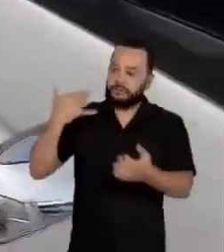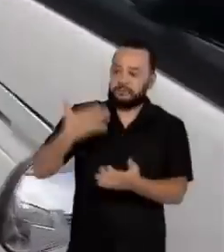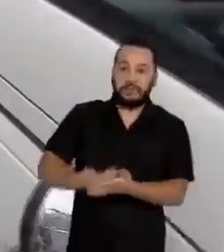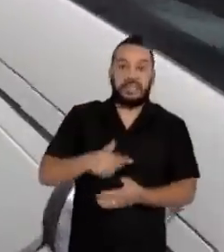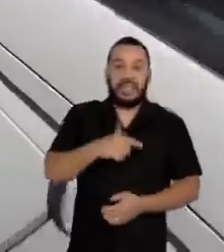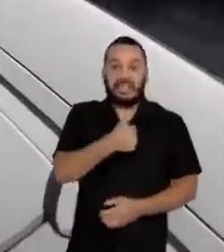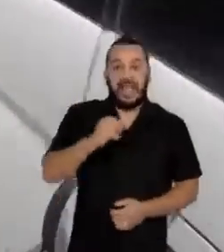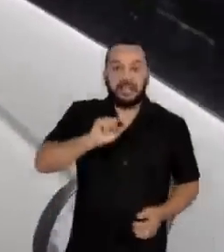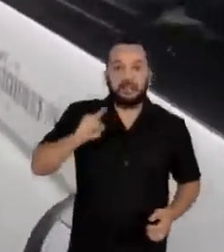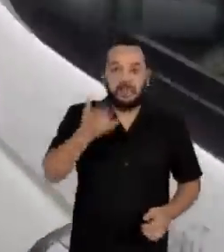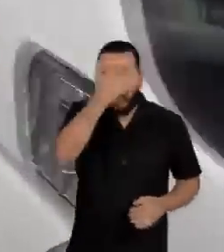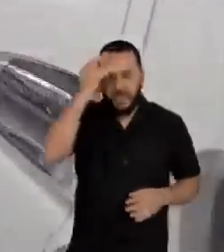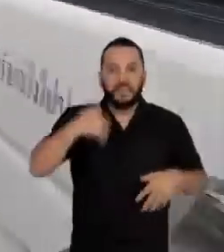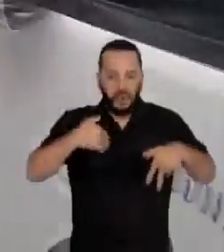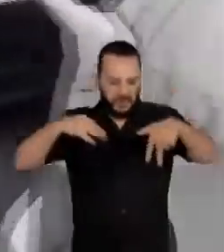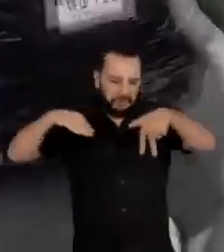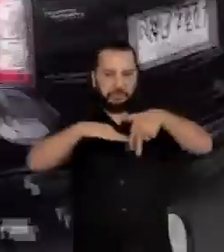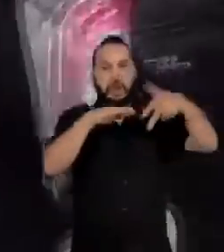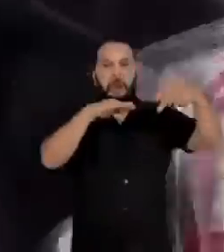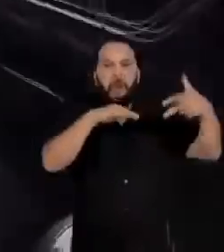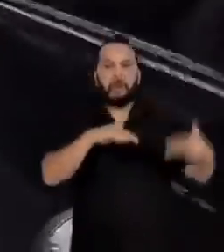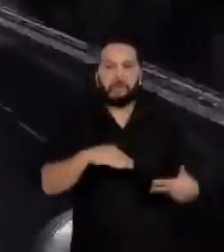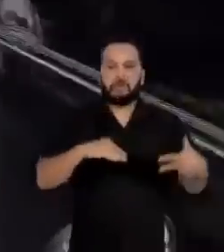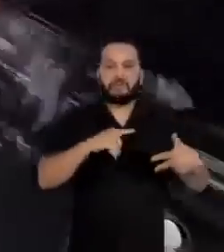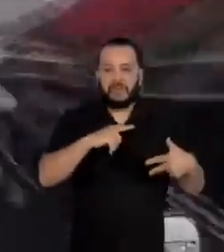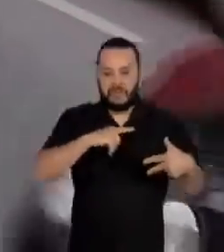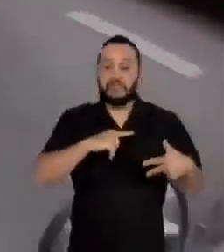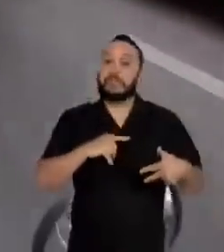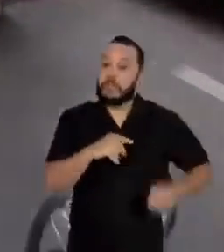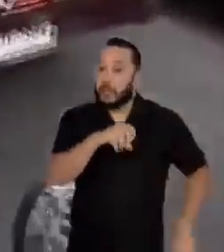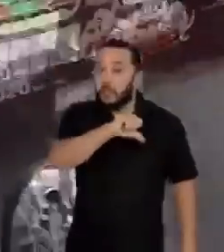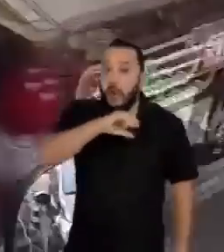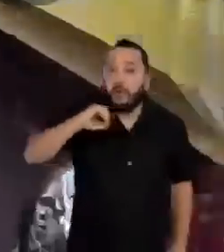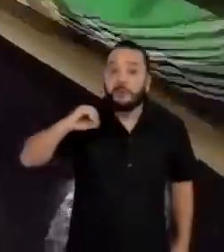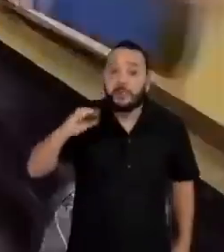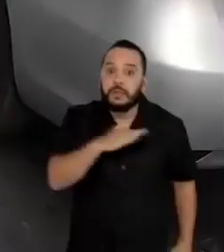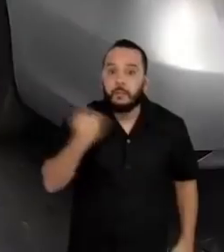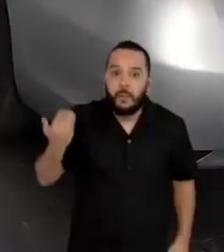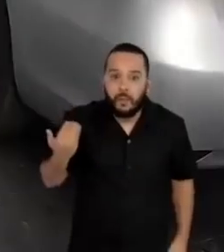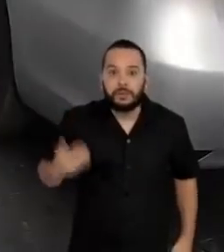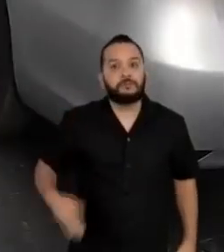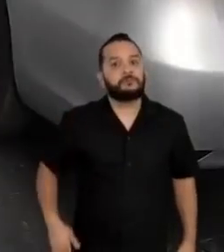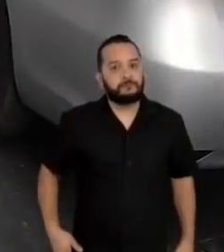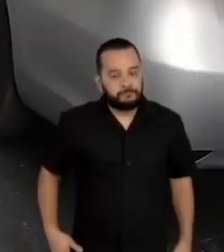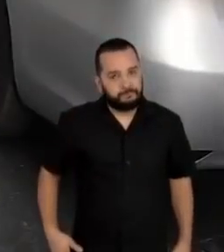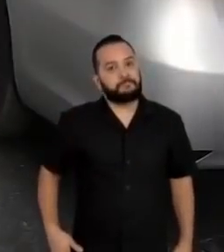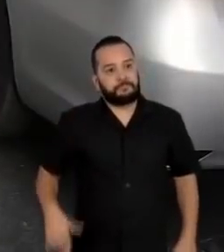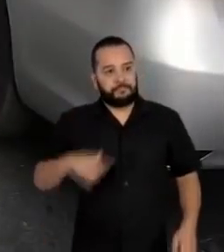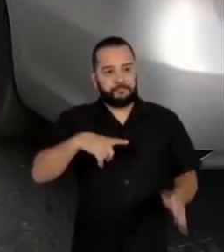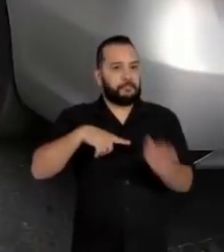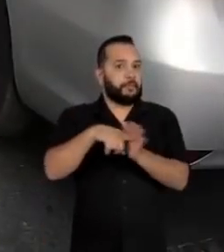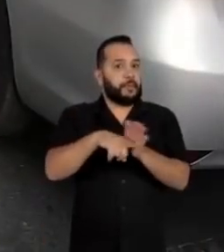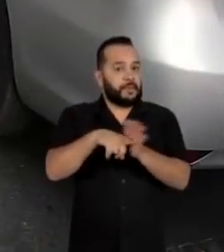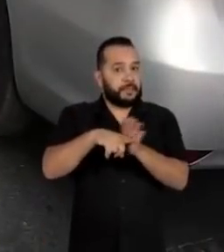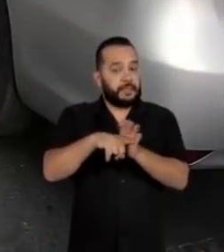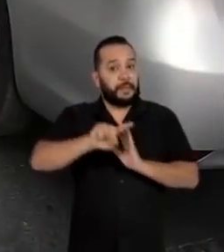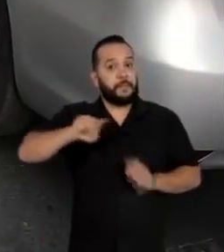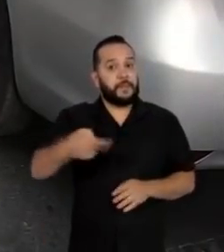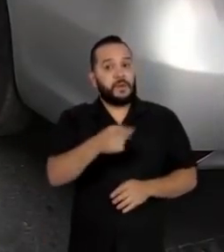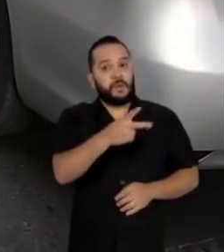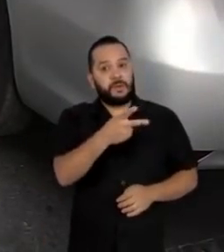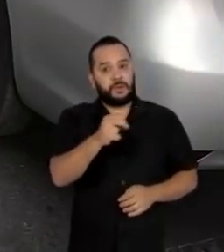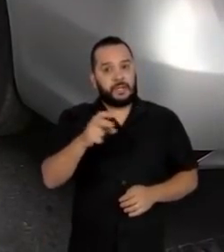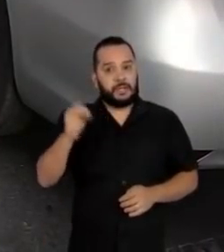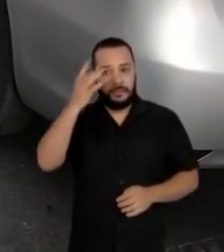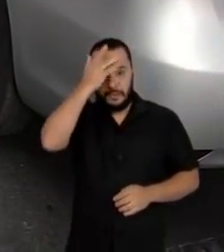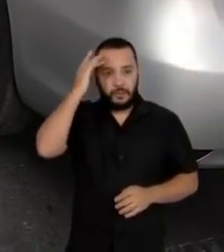10 mil pedestres foram atropelados, com 900 mortes. E uma pesquisa com mais de 1.200 pessoas